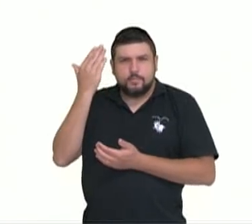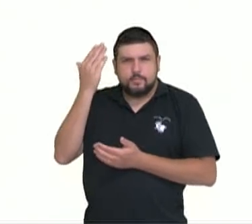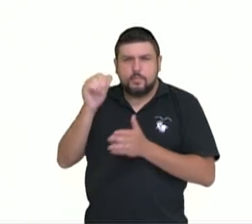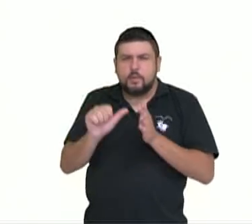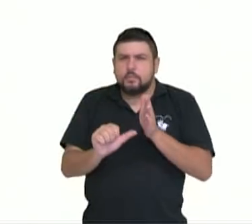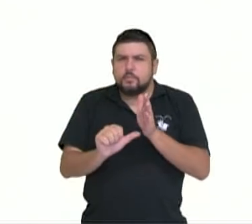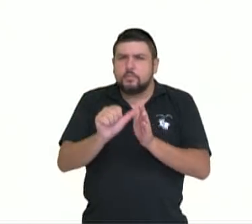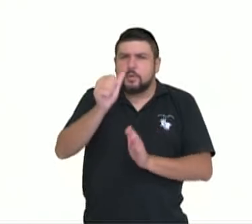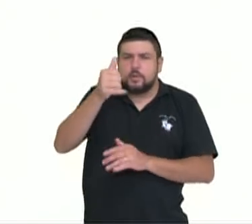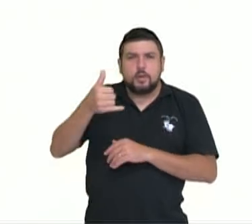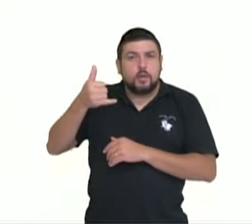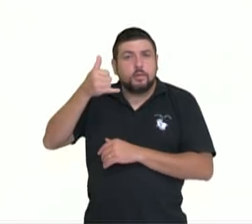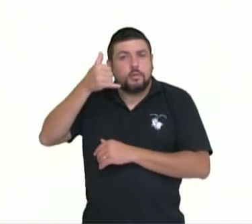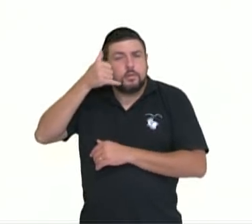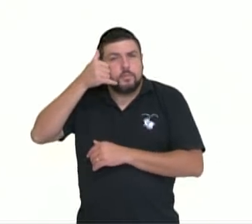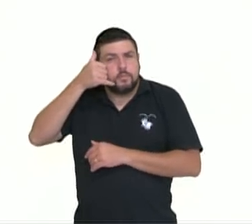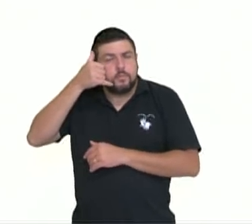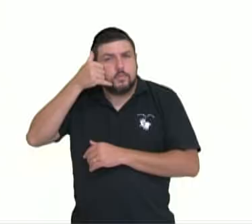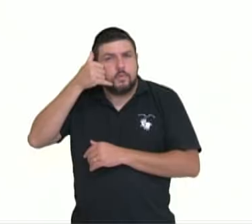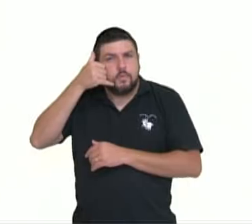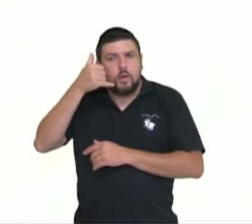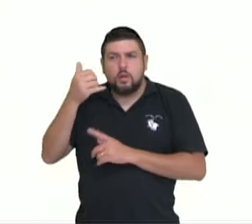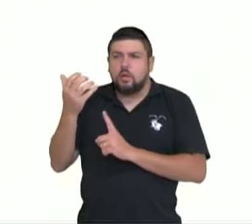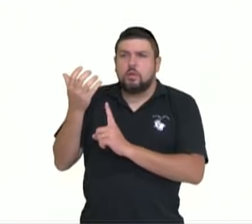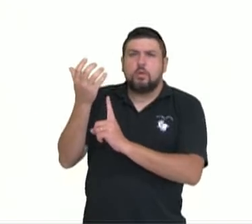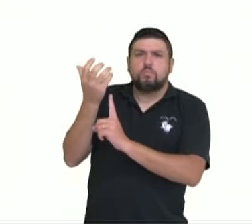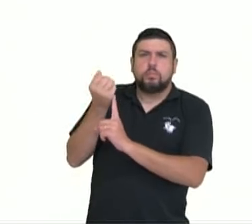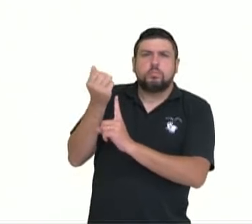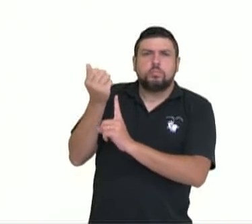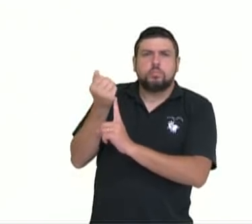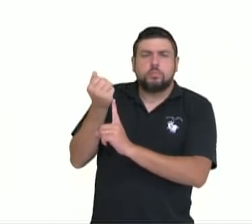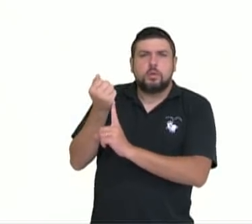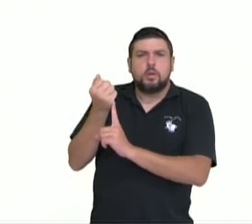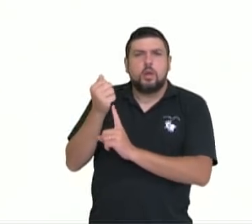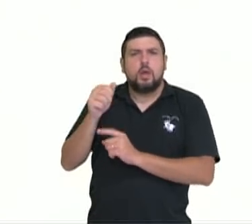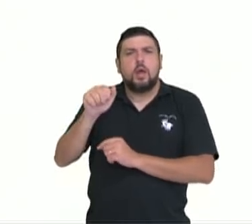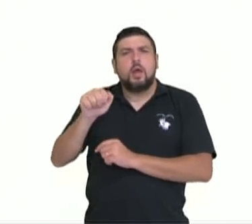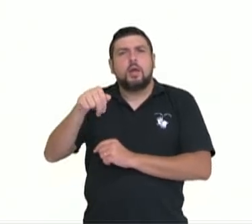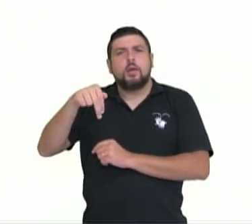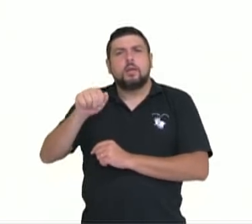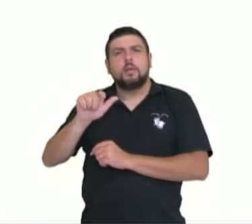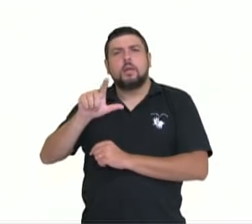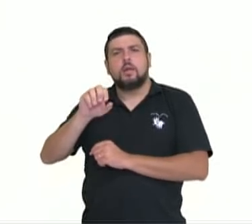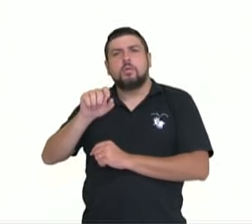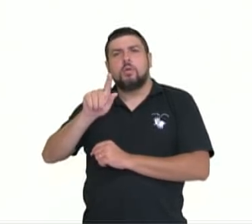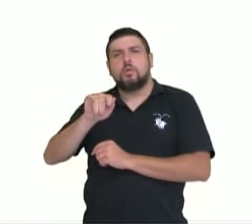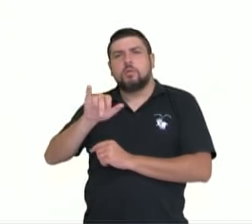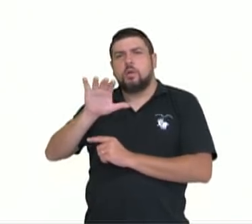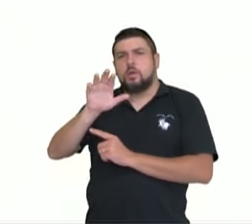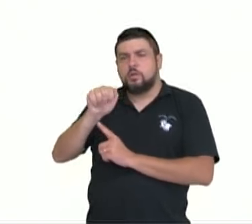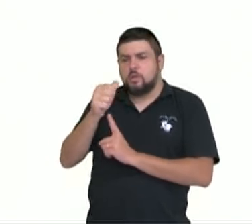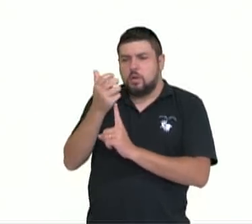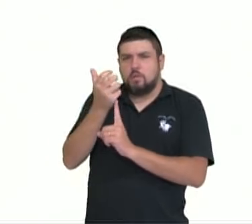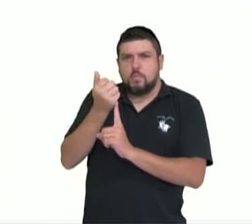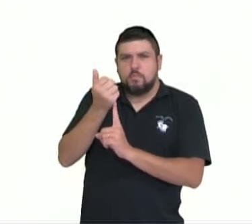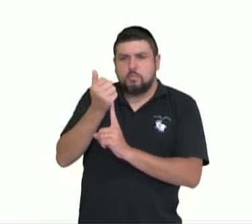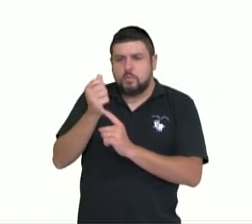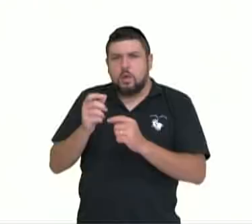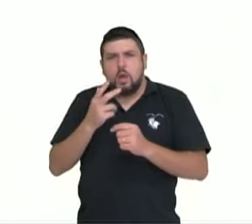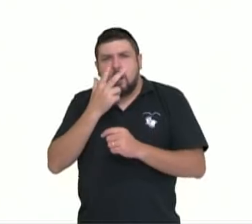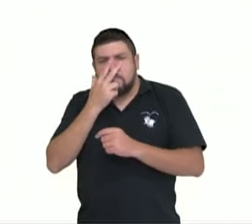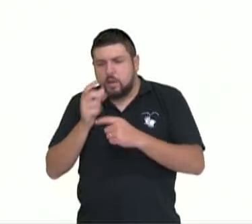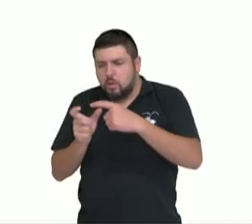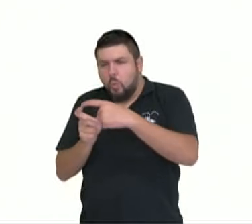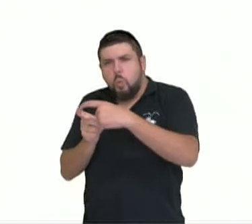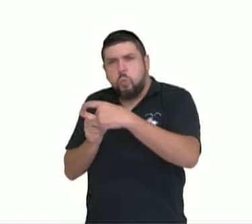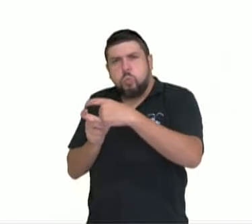aquela geração analógica, que ficou conhecida pelo apelido de tijolar, por